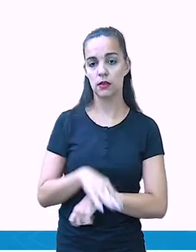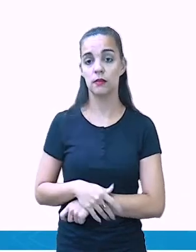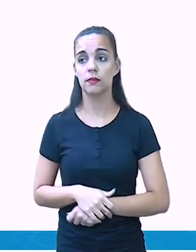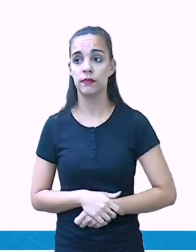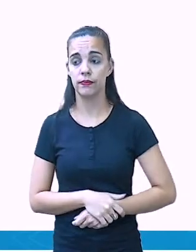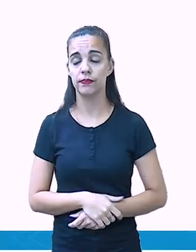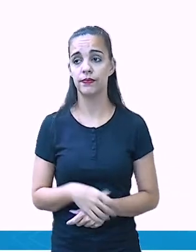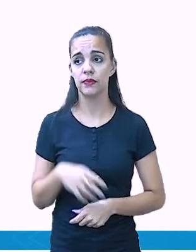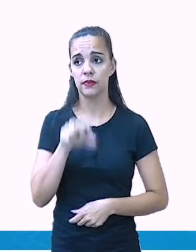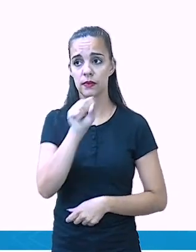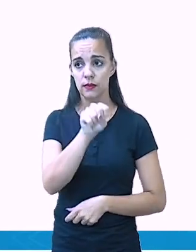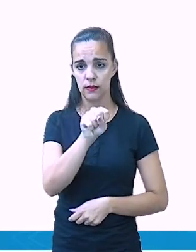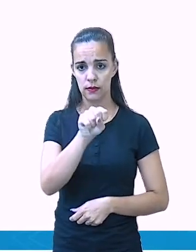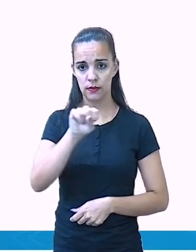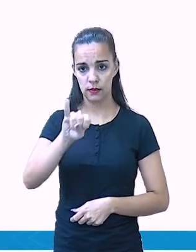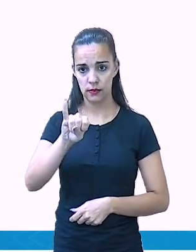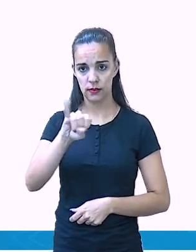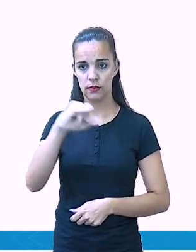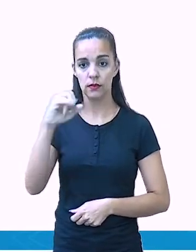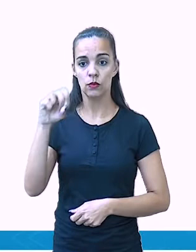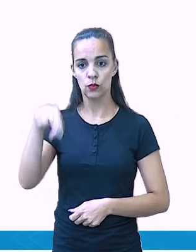sílabas. Então, vamos lá.